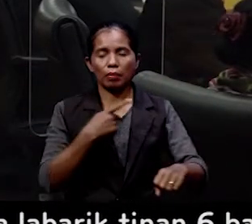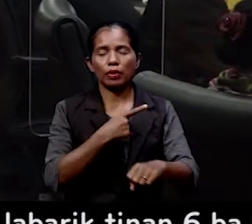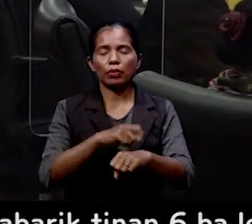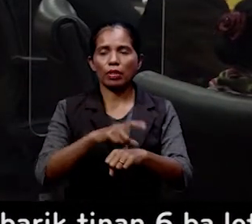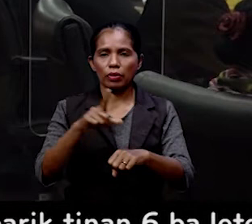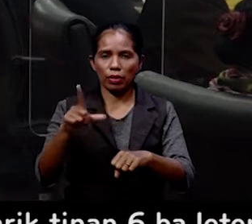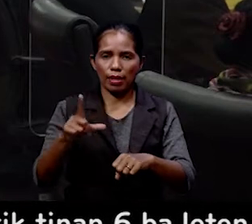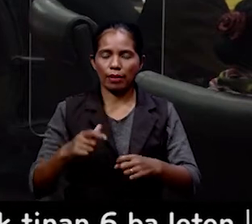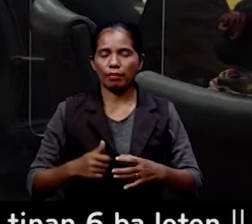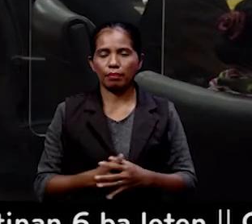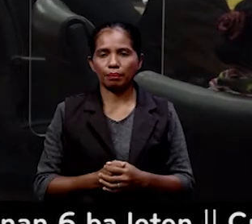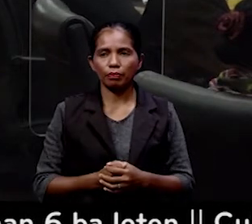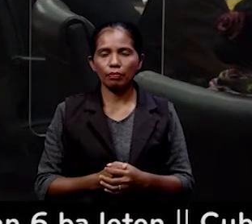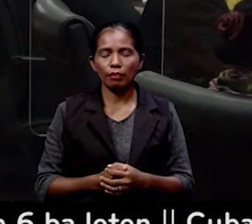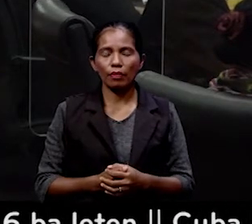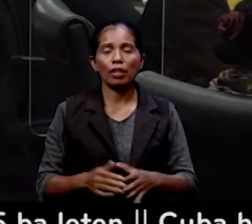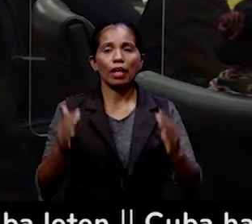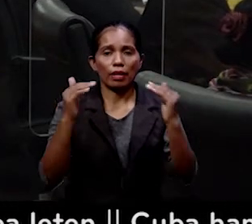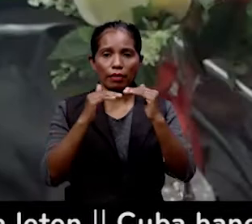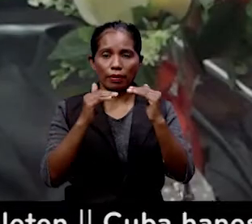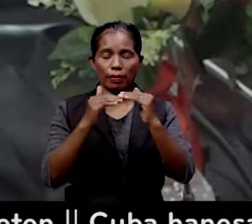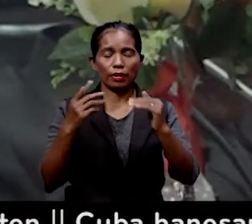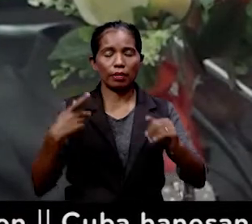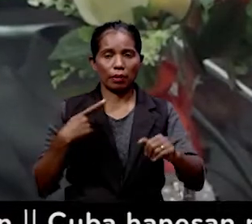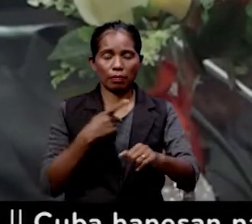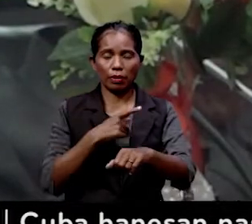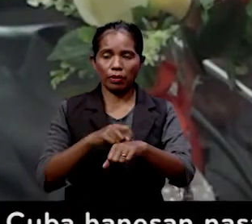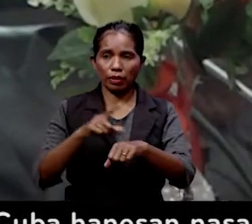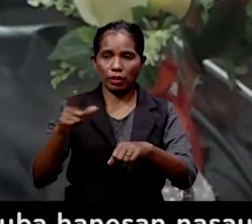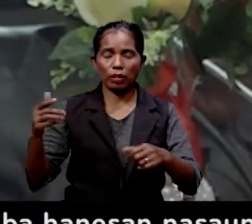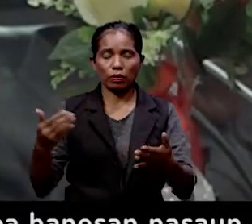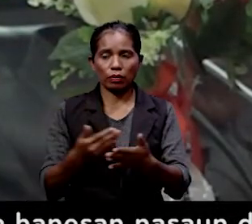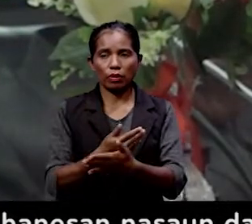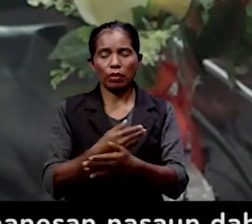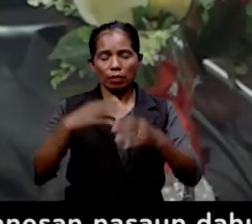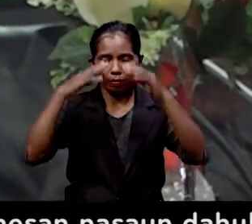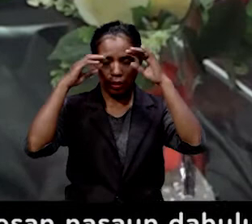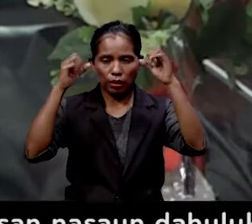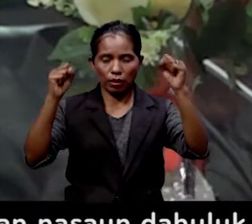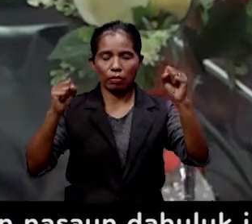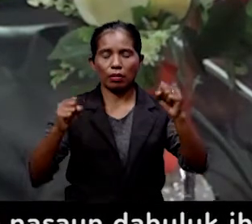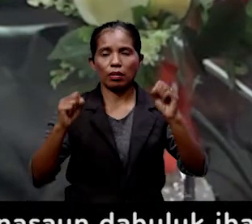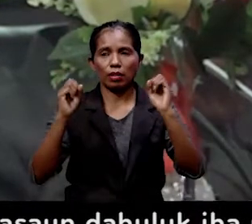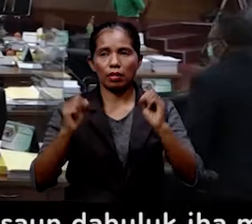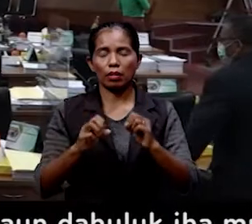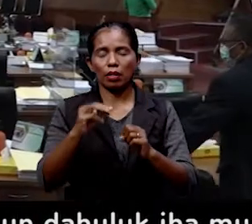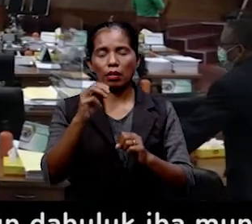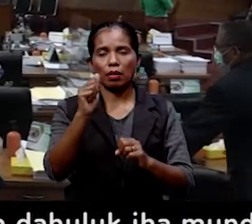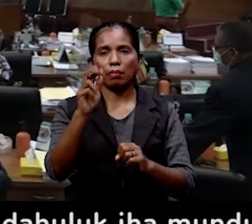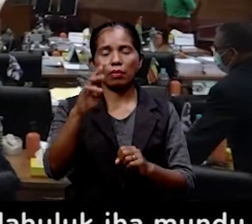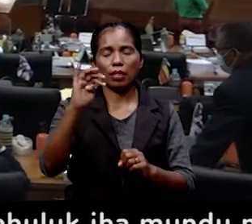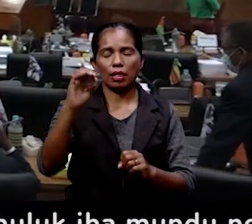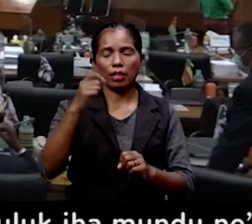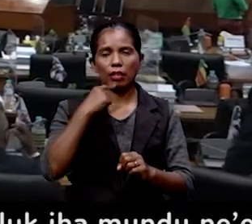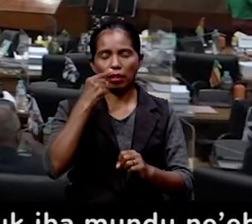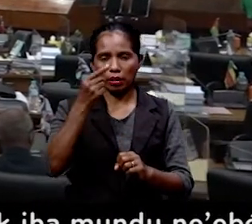Aniceto Guterres. Iha plenária, abertura da sessão legislativa FUN, Presidente, em exercício, Maria Angelina Sarmento,